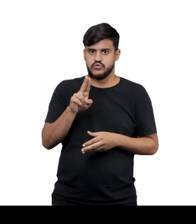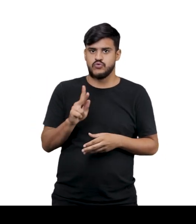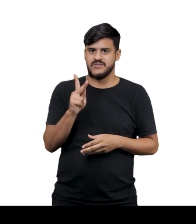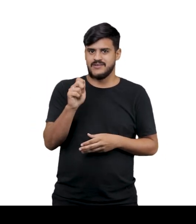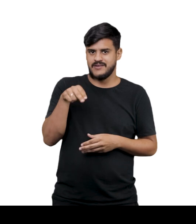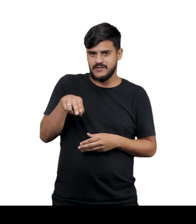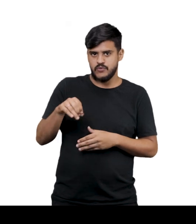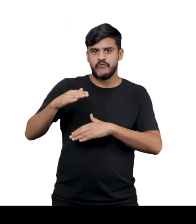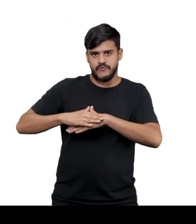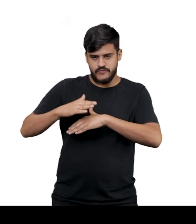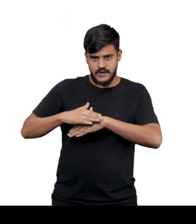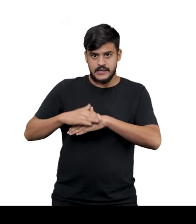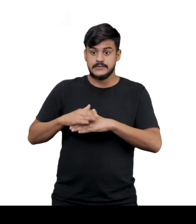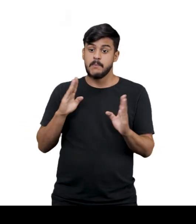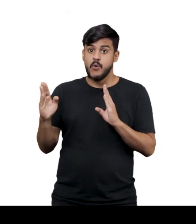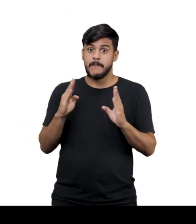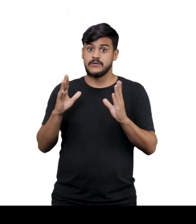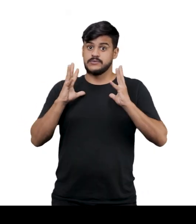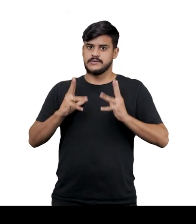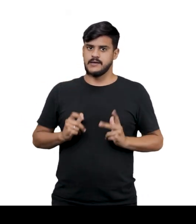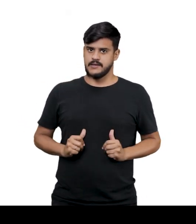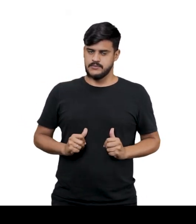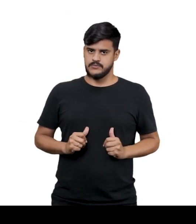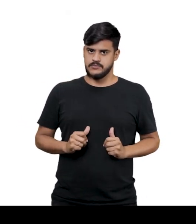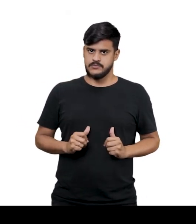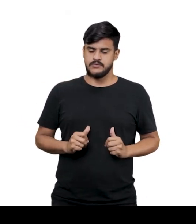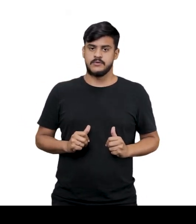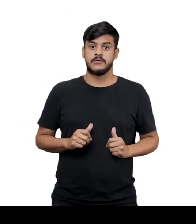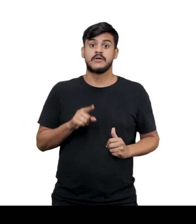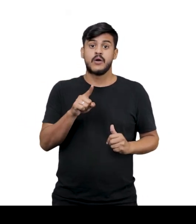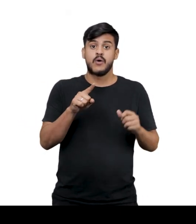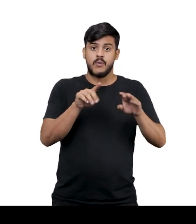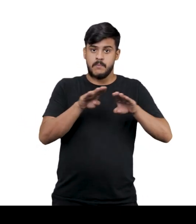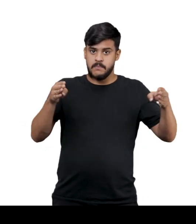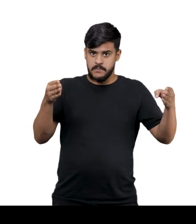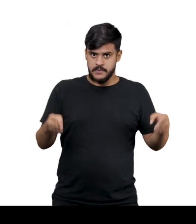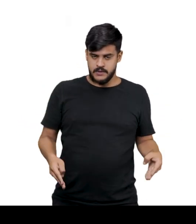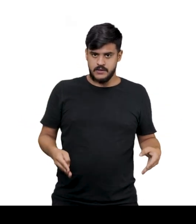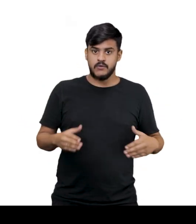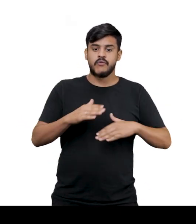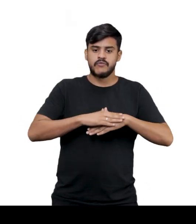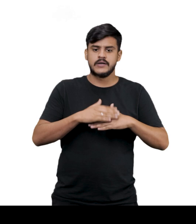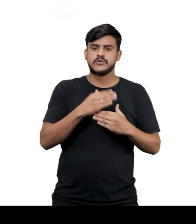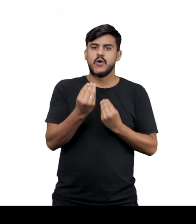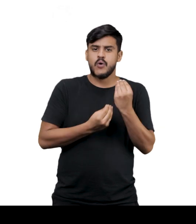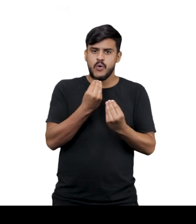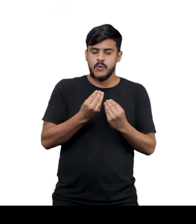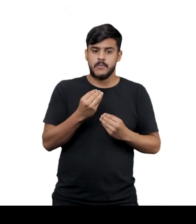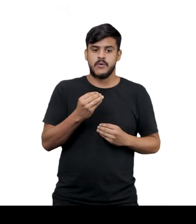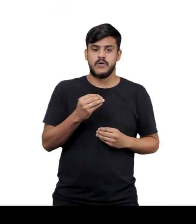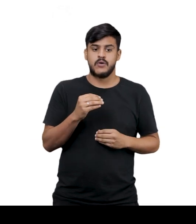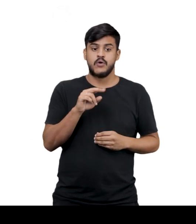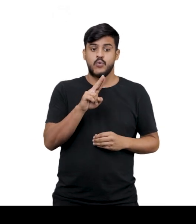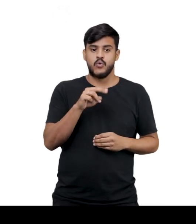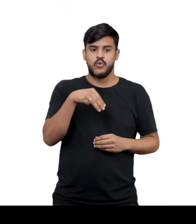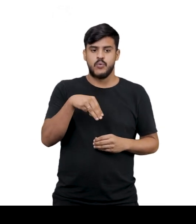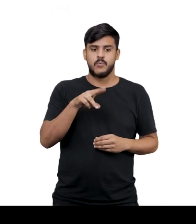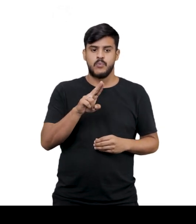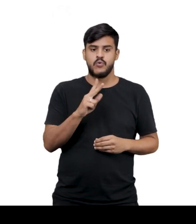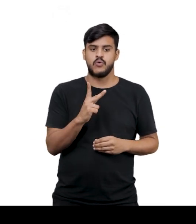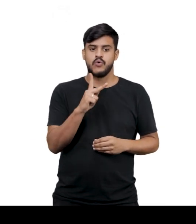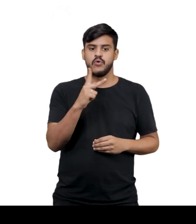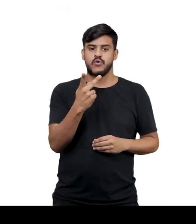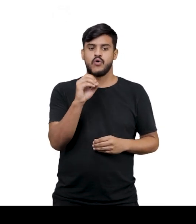povo tucano, utilizado em ocasiões sagradas. Esse objeto é recriado a partir do assento de